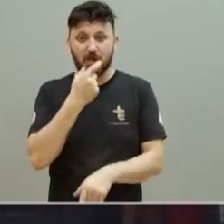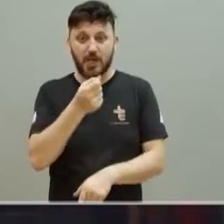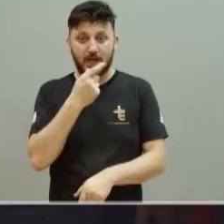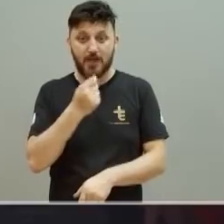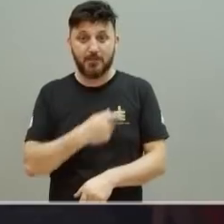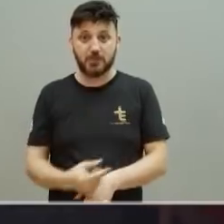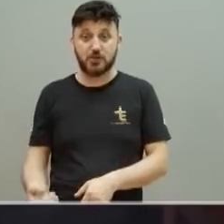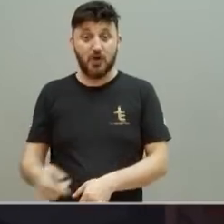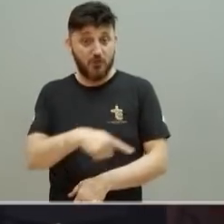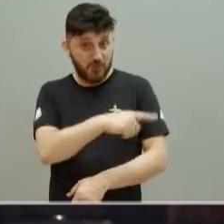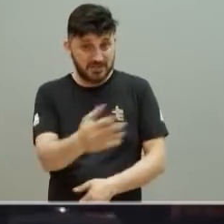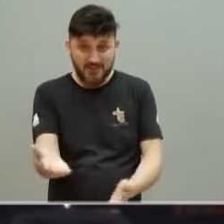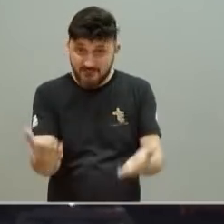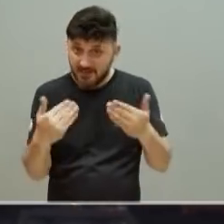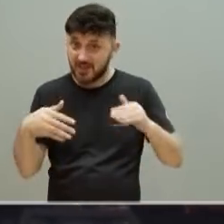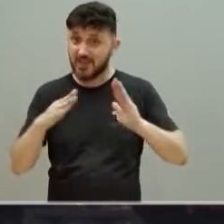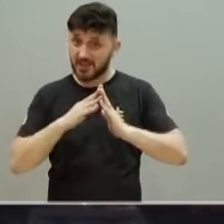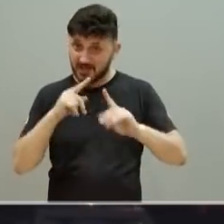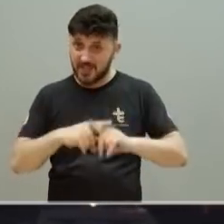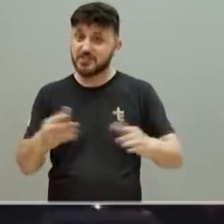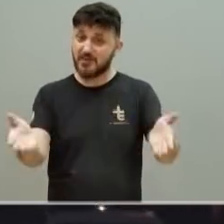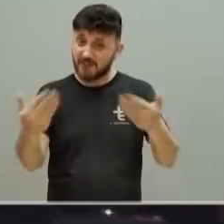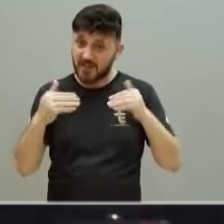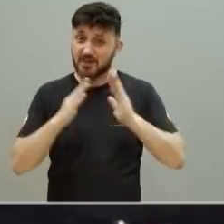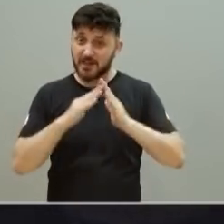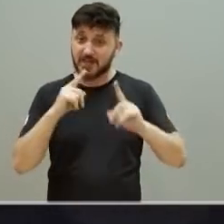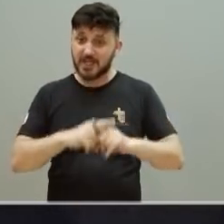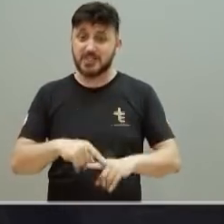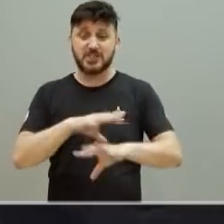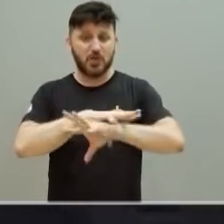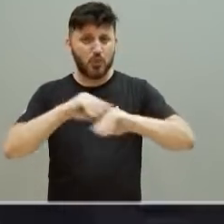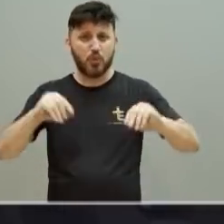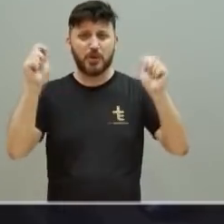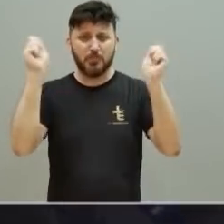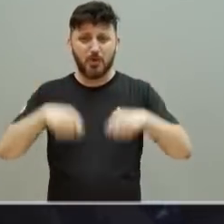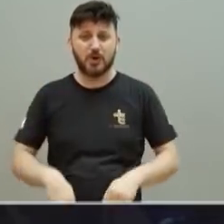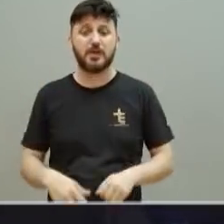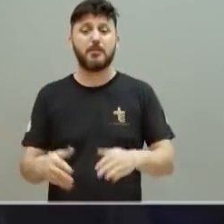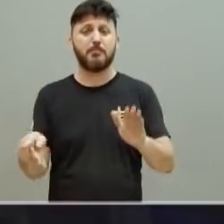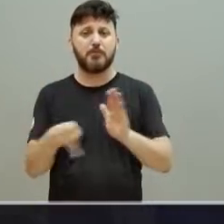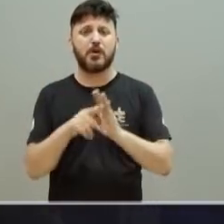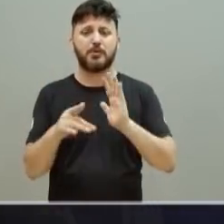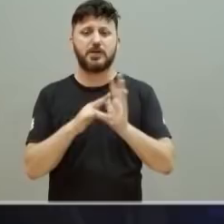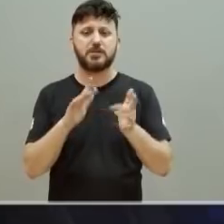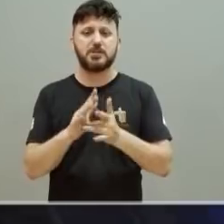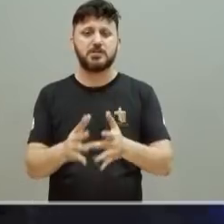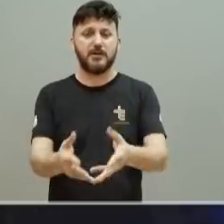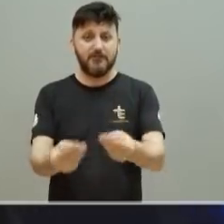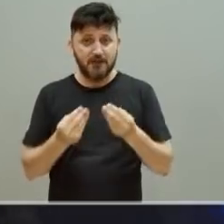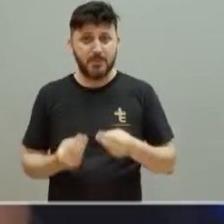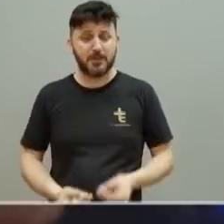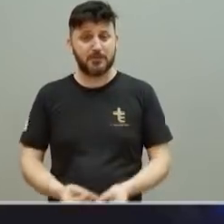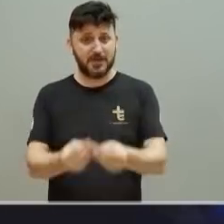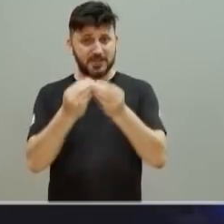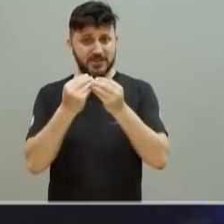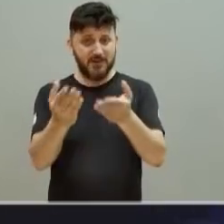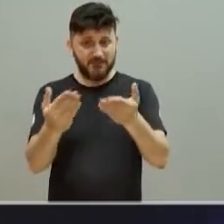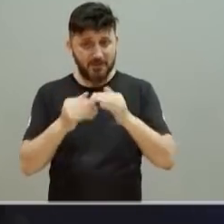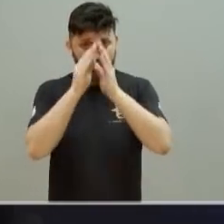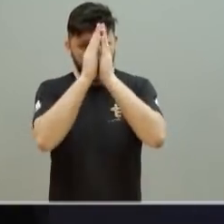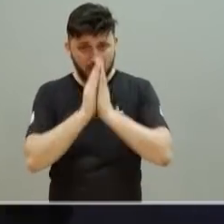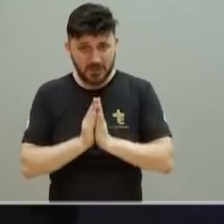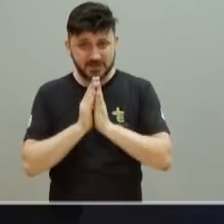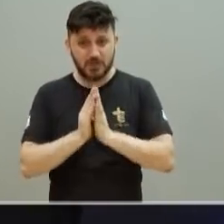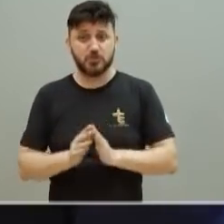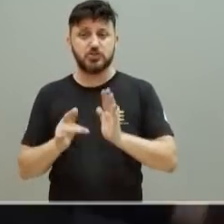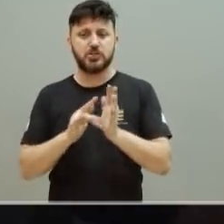a igreja, vem para a igreja, vem para a igreja de Cristo, vem para a missa, vem para a adoração.